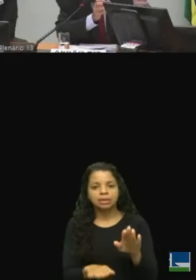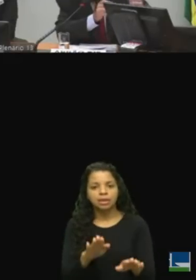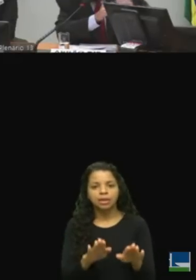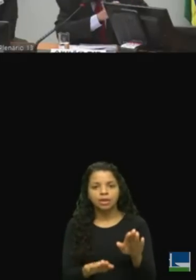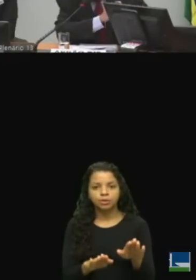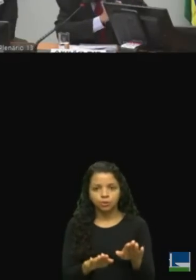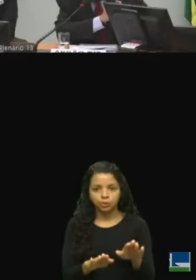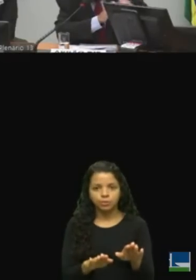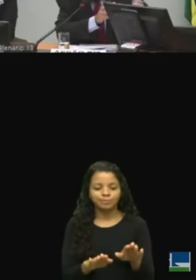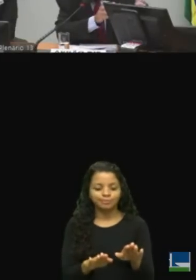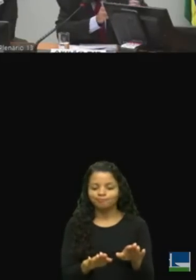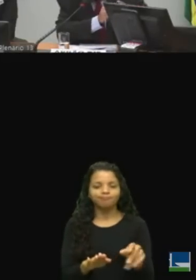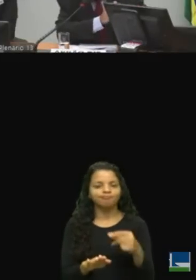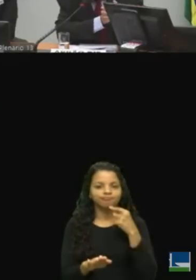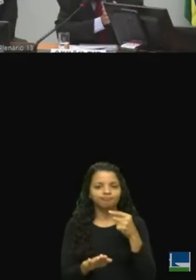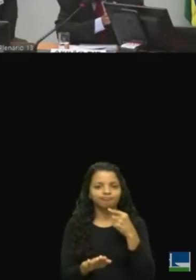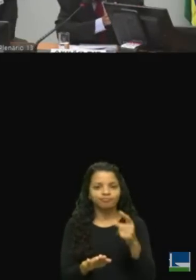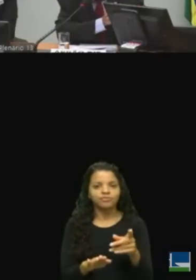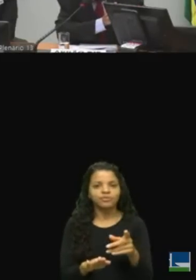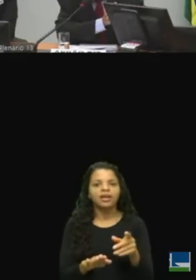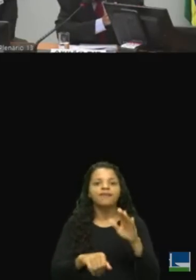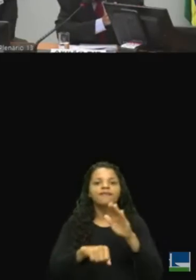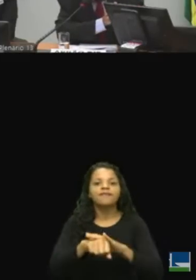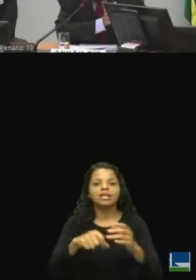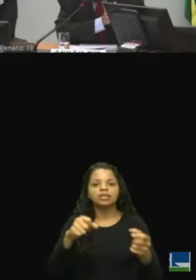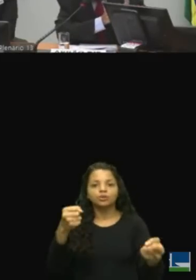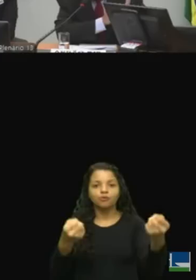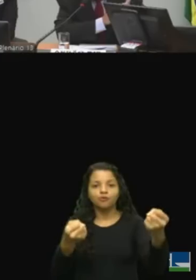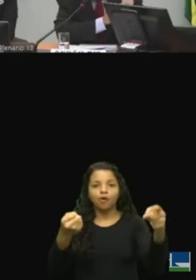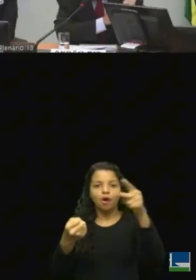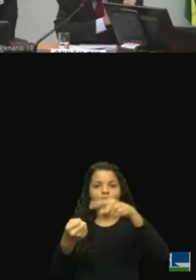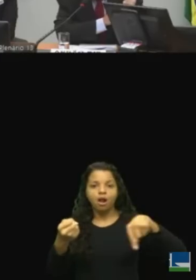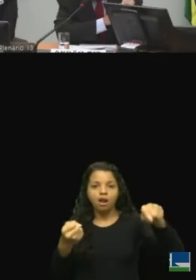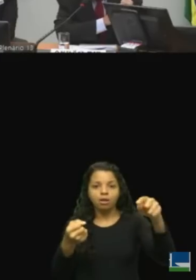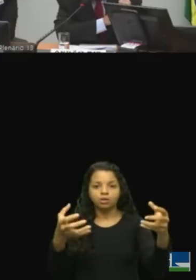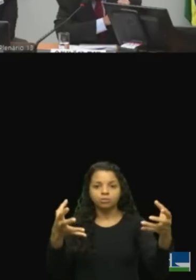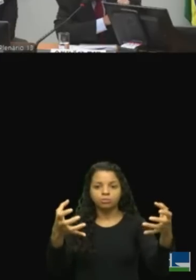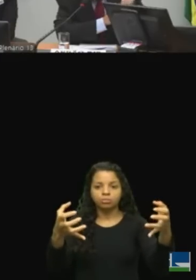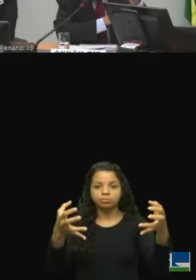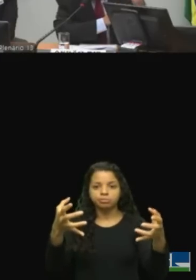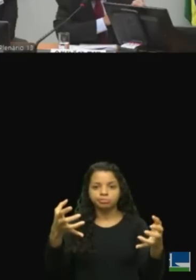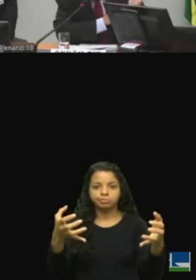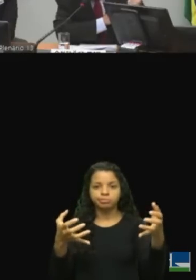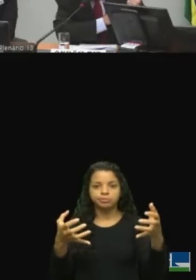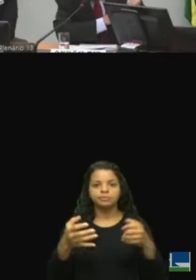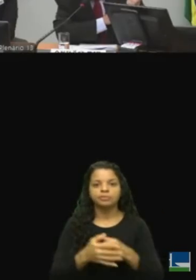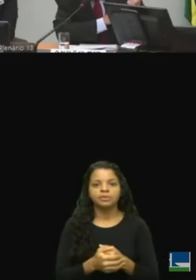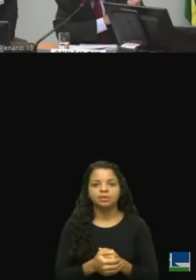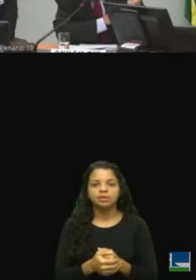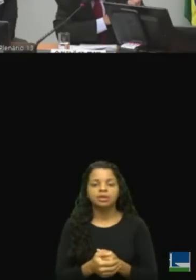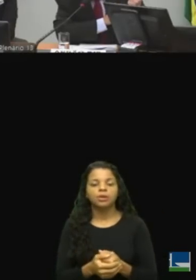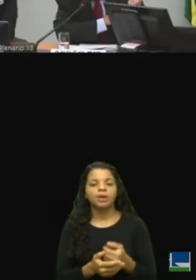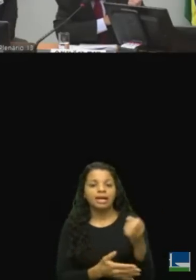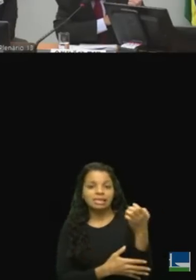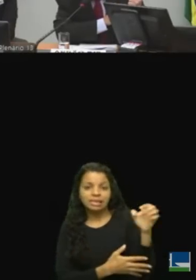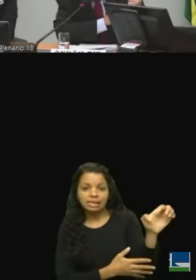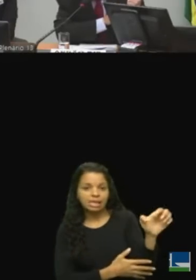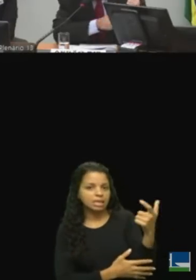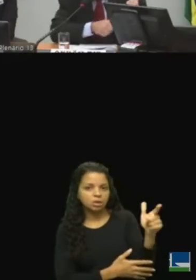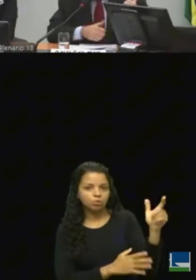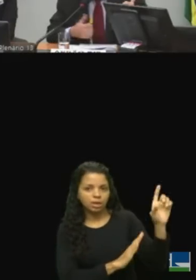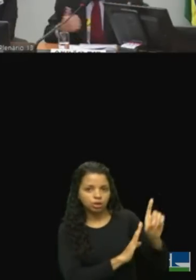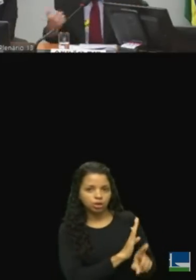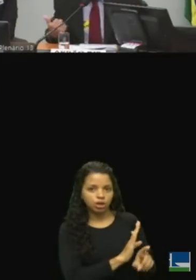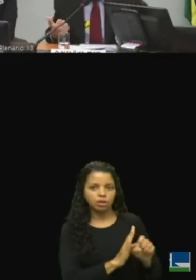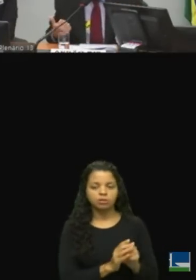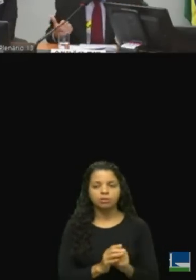volante. Aí sim é uma adaptação externa. Então, o amputado de perna esquerda não tem direito à isenção. O